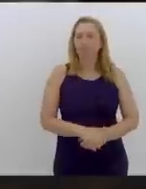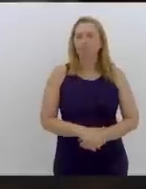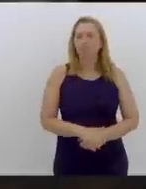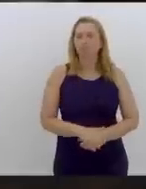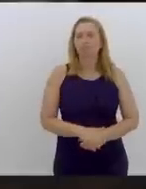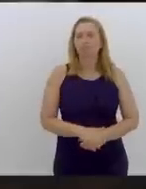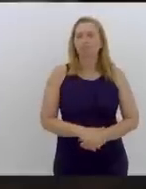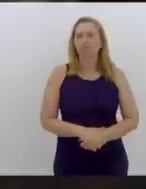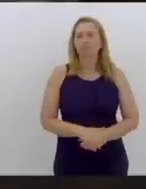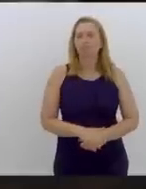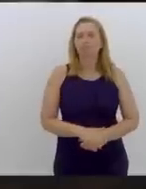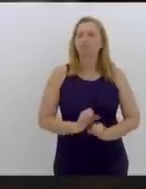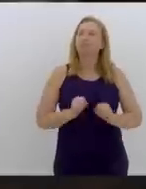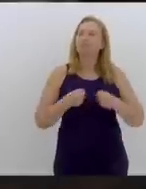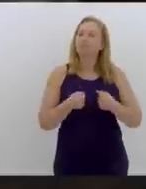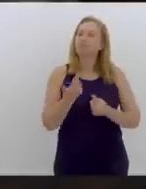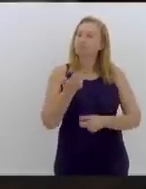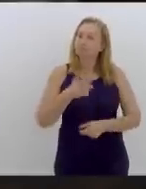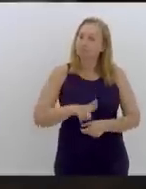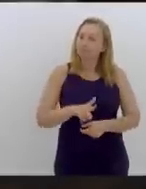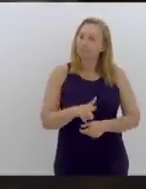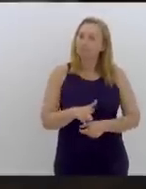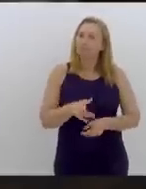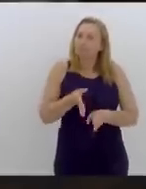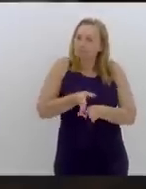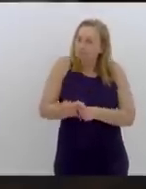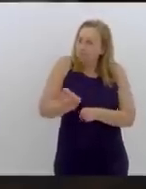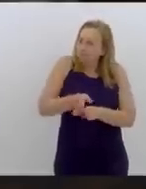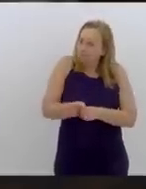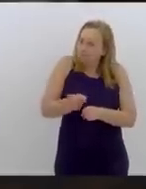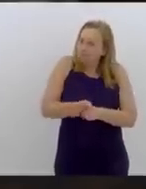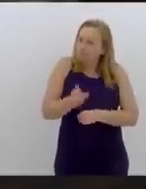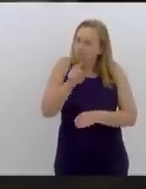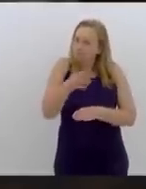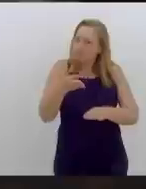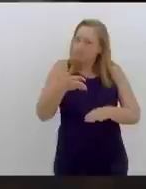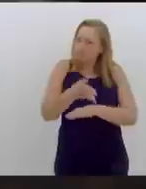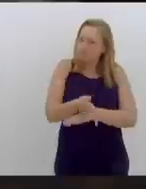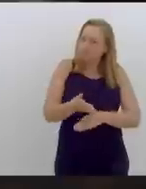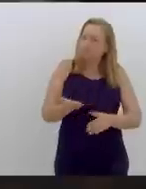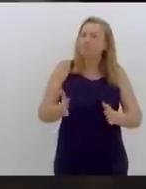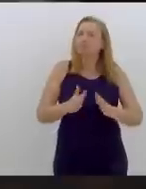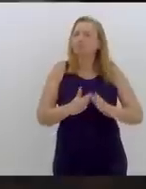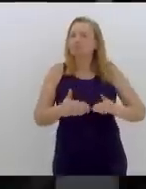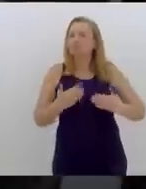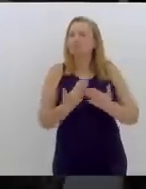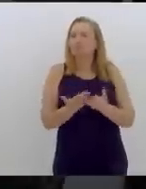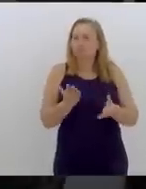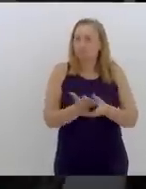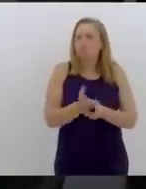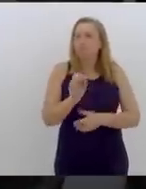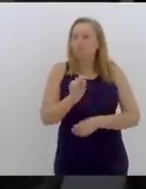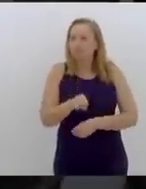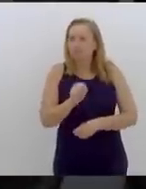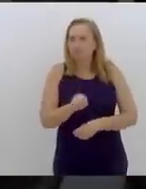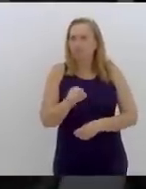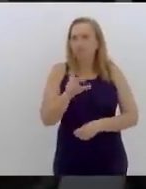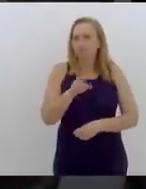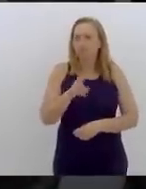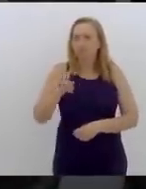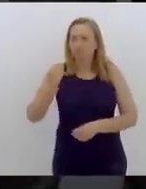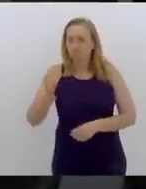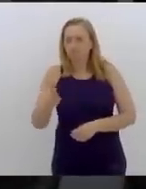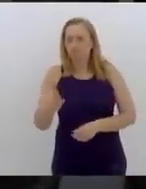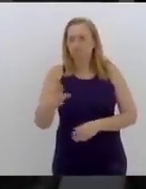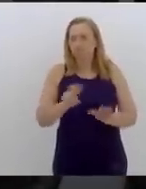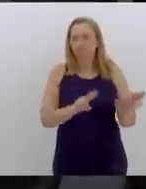eu reforço novamente aquela orientação Você já entrou com requerimento sim na corregedoria mais do que semana